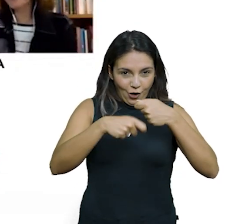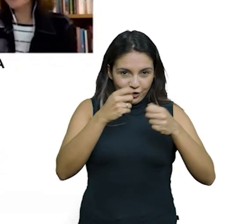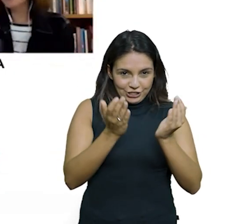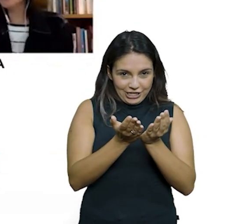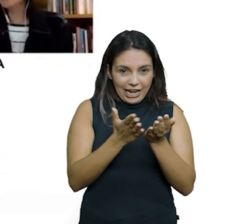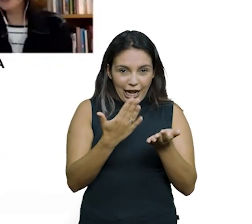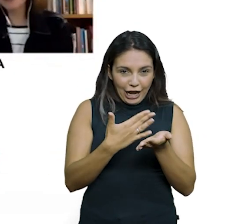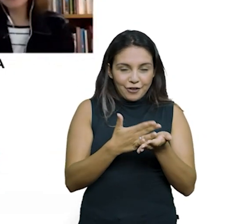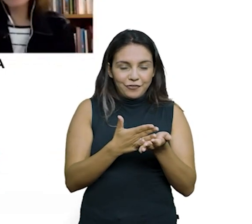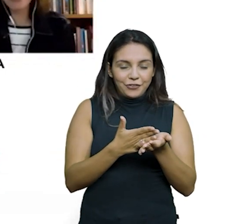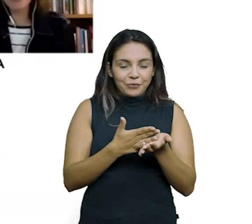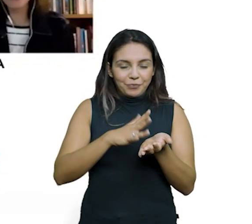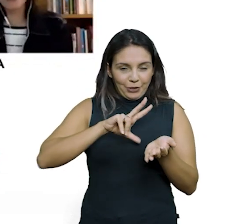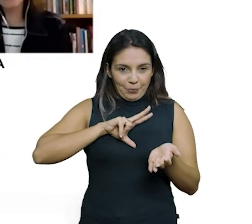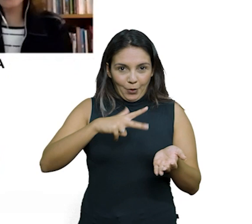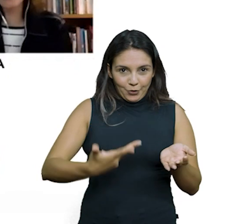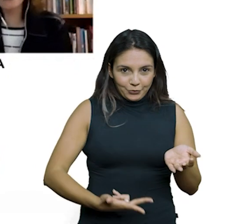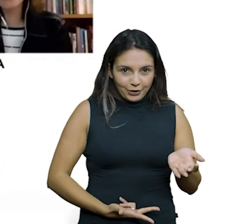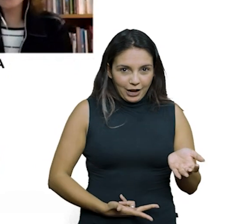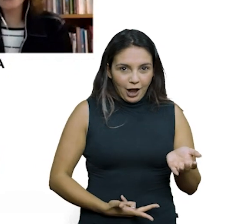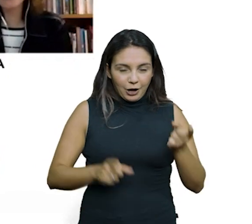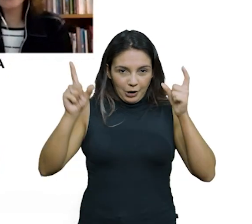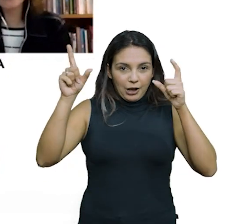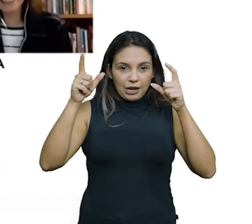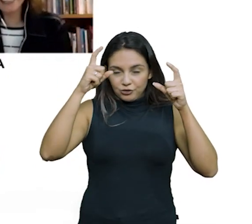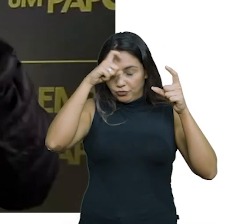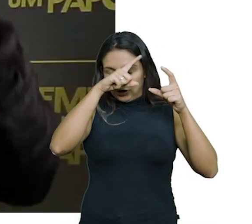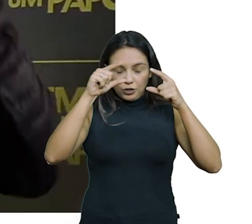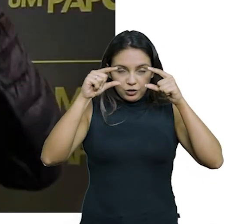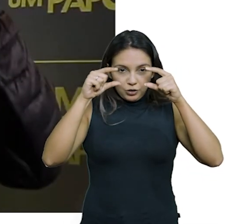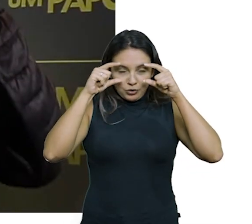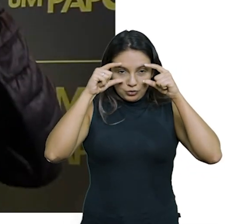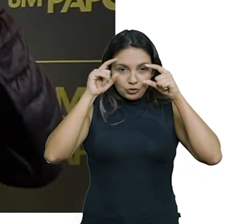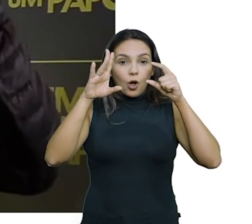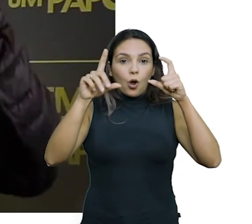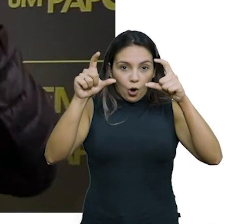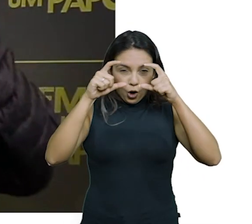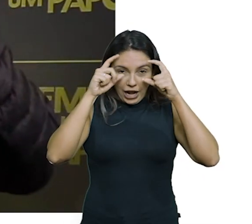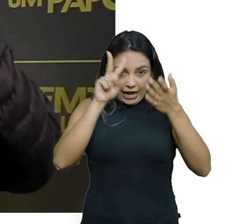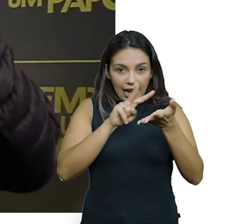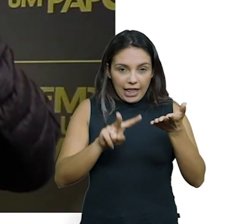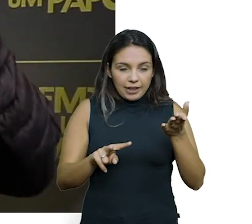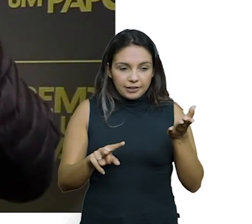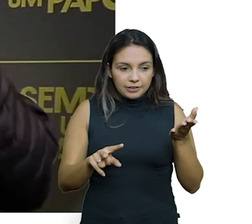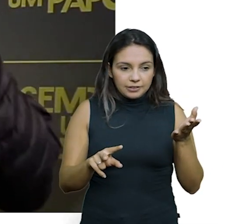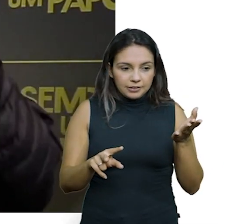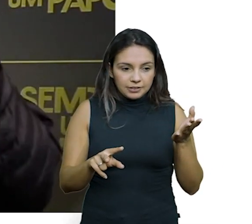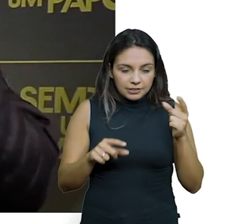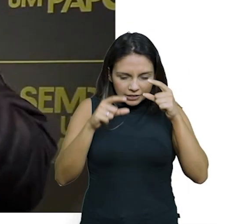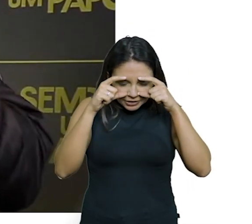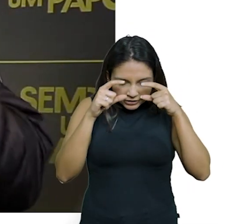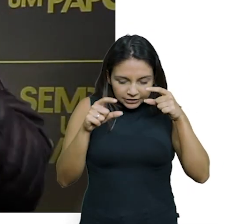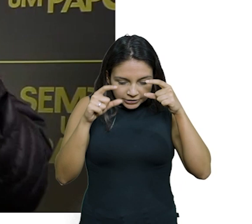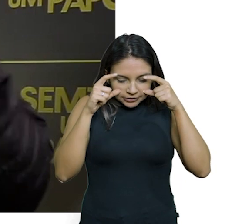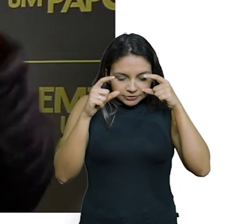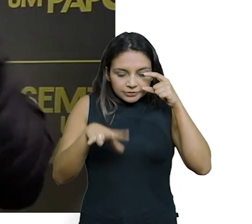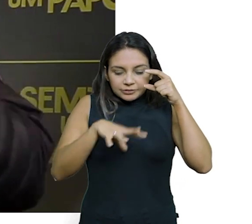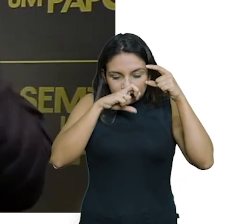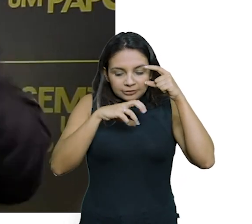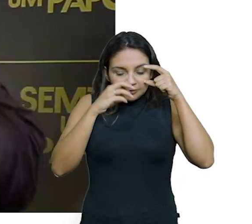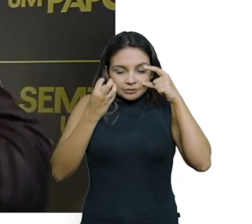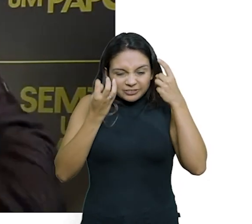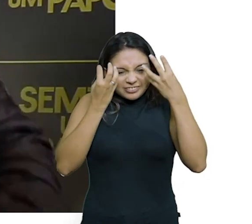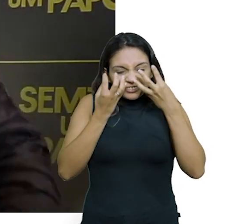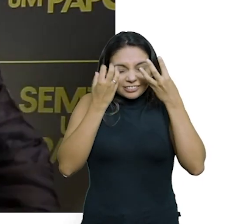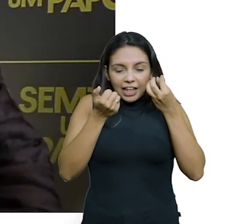sobre a dificuldade de entrar. E ele põe óculos na hora que entra, porque ele usa óculos só para ler. E fica tentando ler lá com máscara e